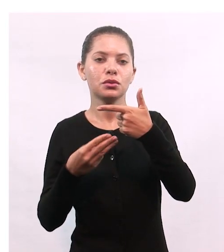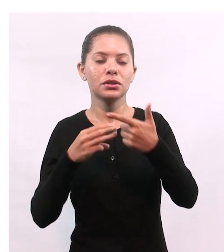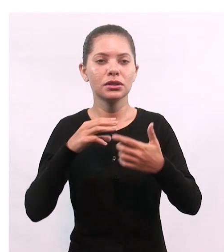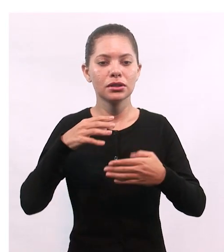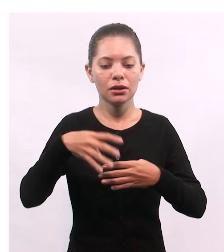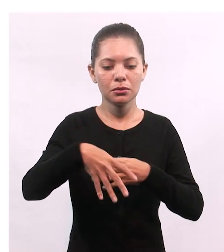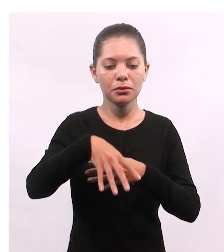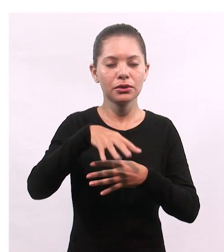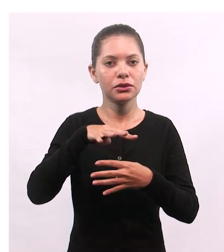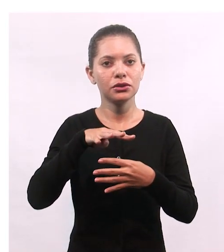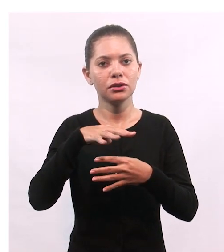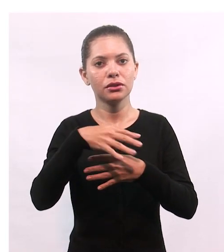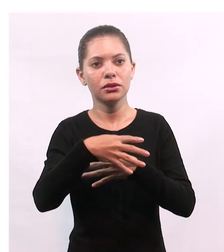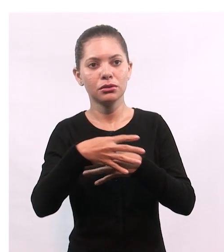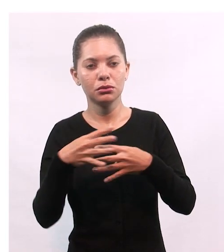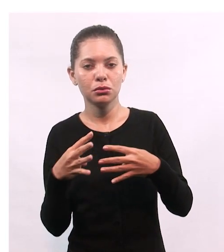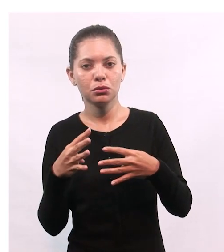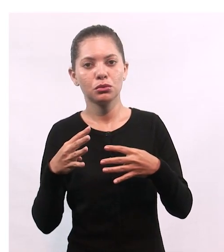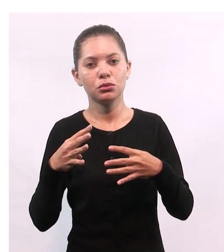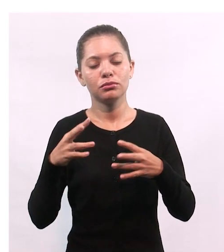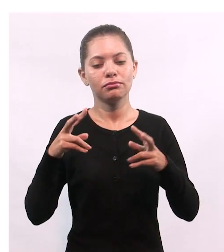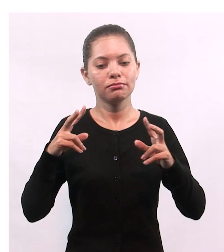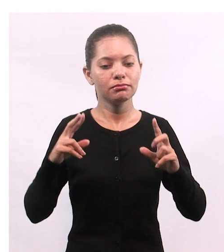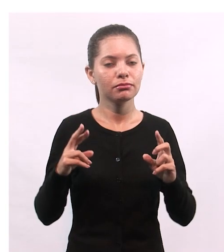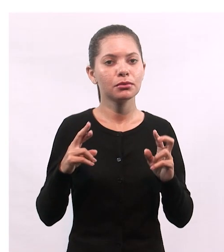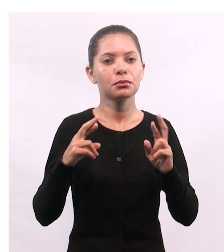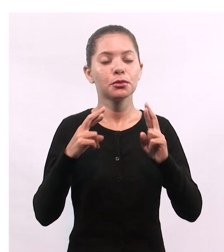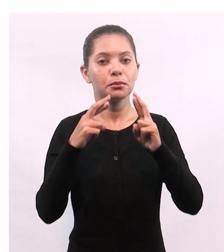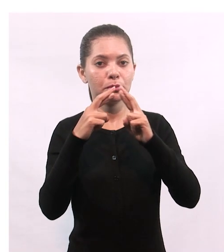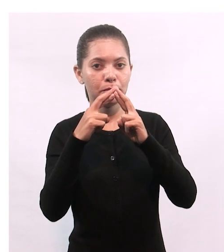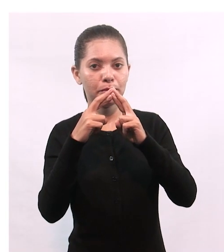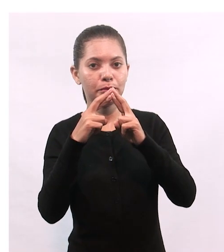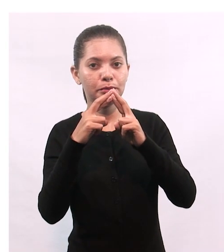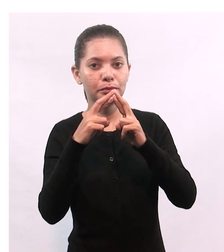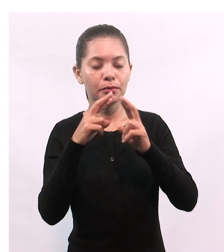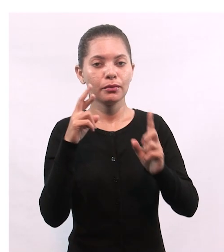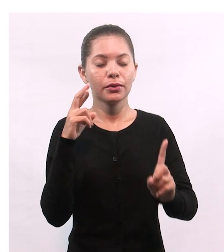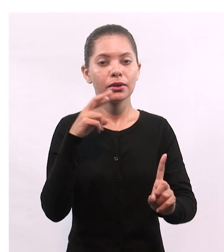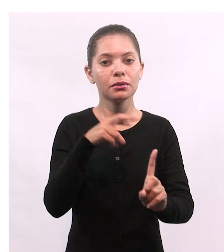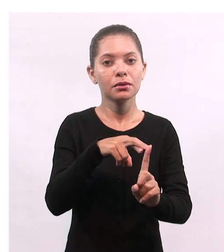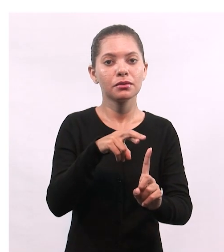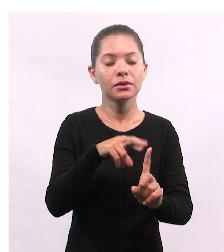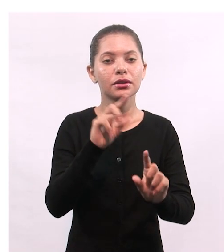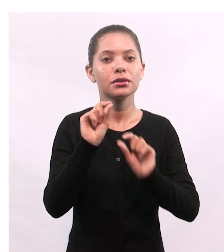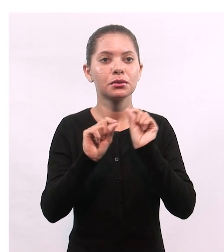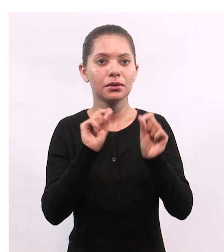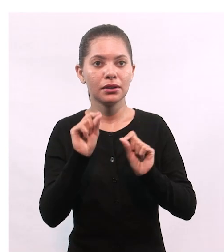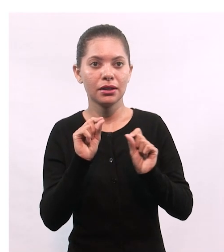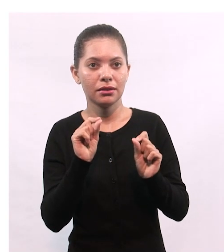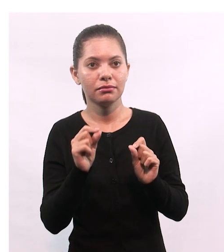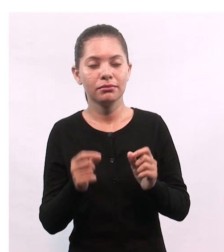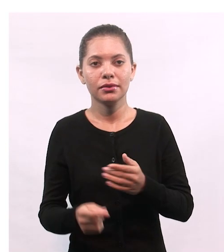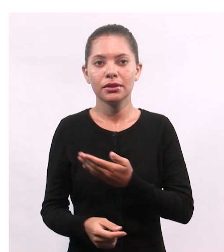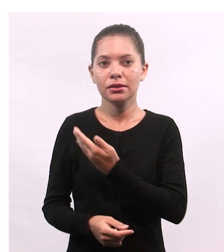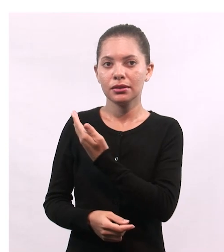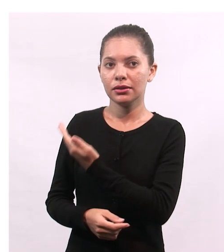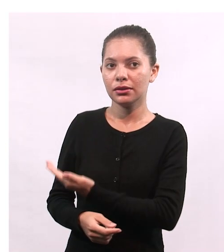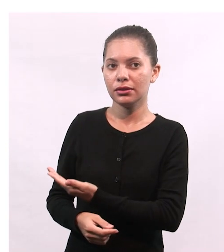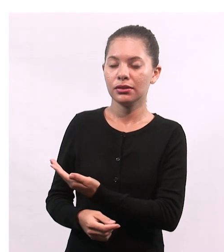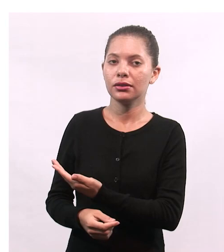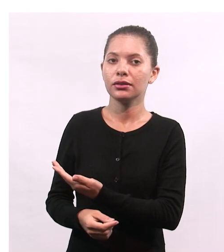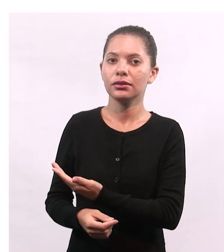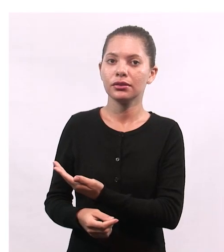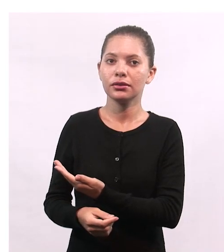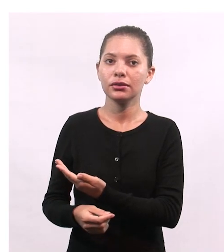de 90 graus terrestre que passa por Paris. Então, adotou-se como referência esse meridiano dividido em